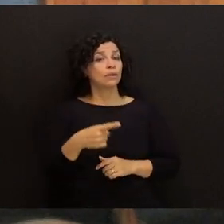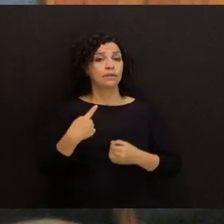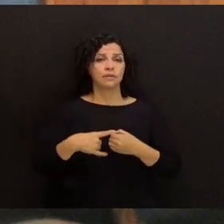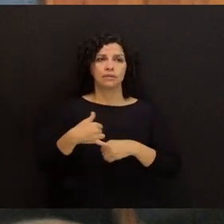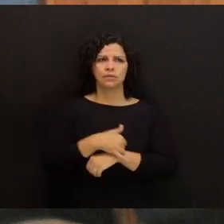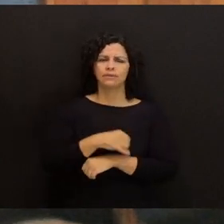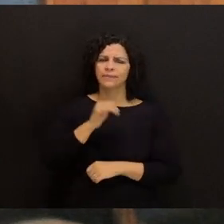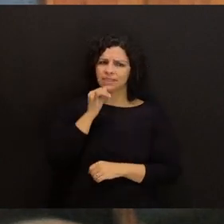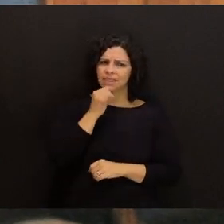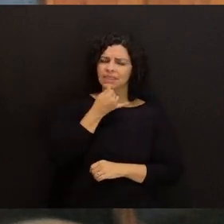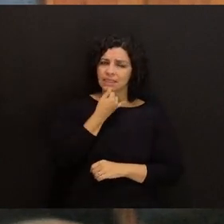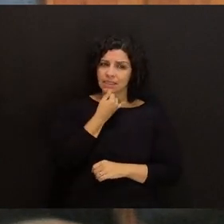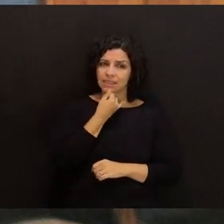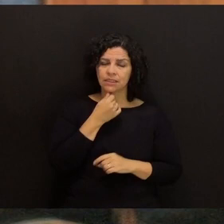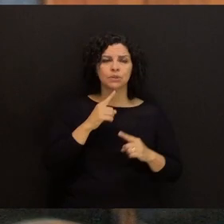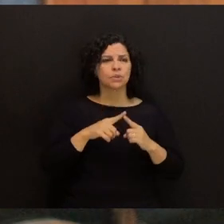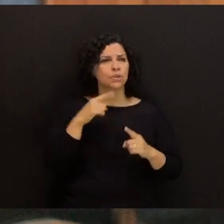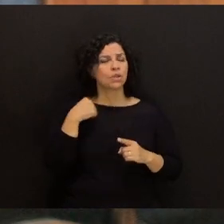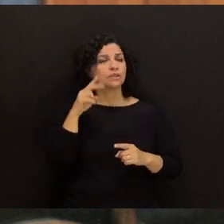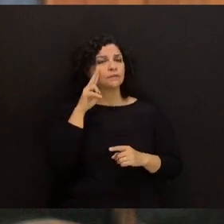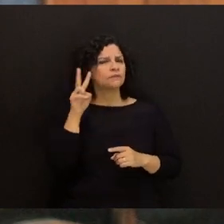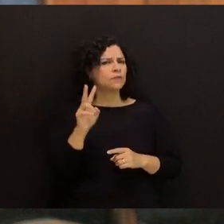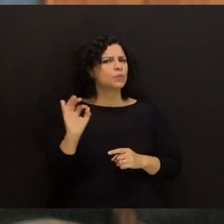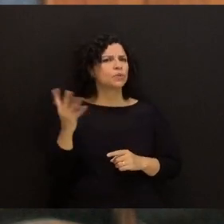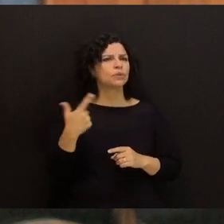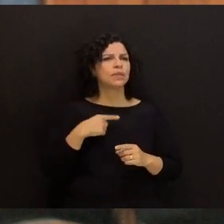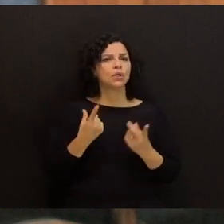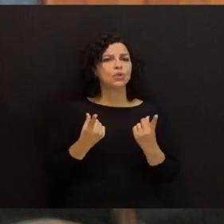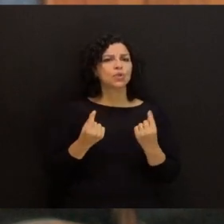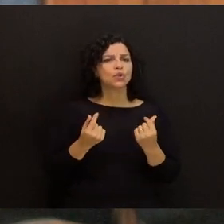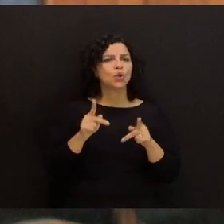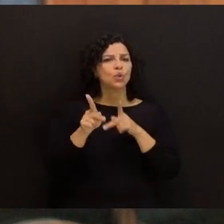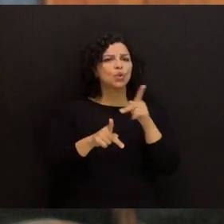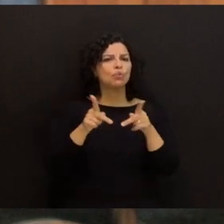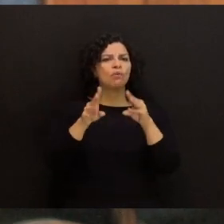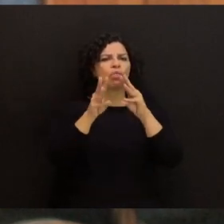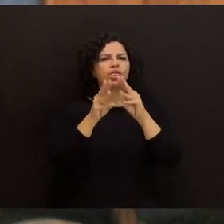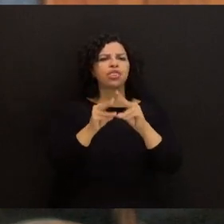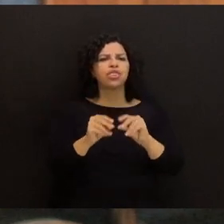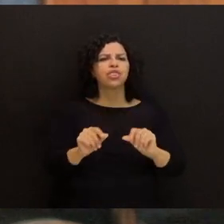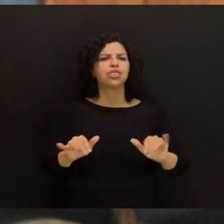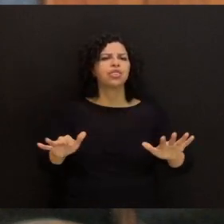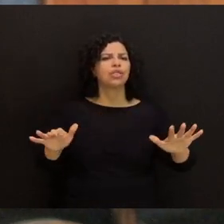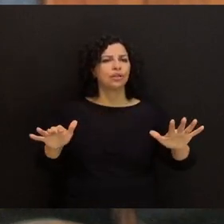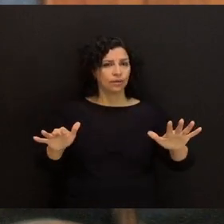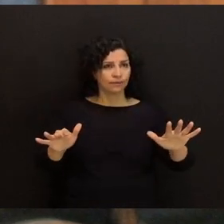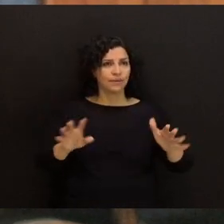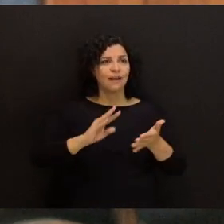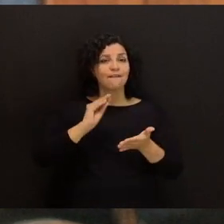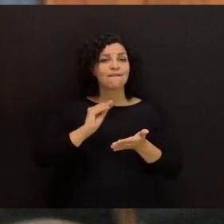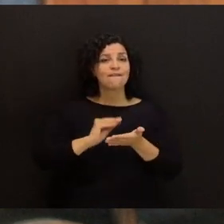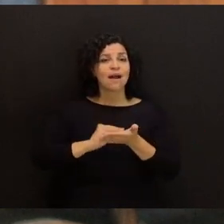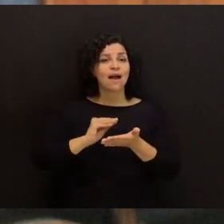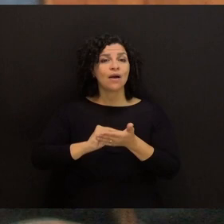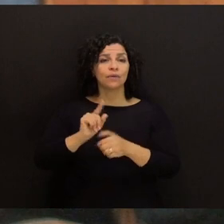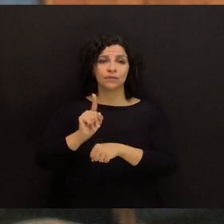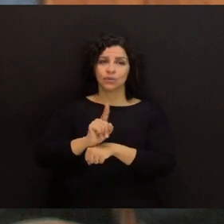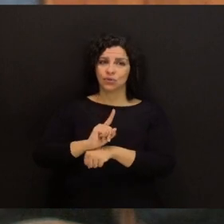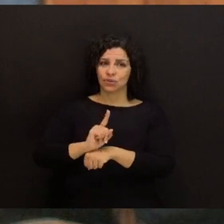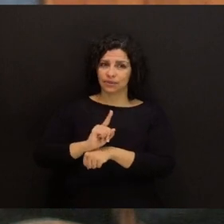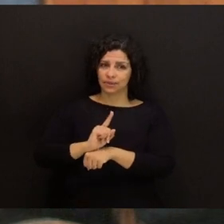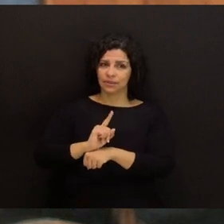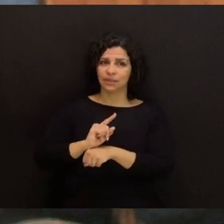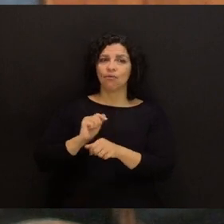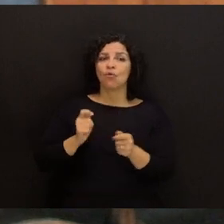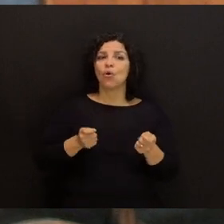porque literalmente nós podemos ver o dinheiro do povo indo para o ralo falta de gestão falta